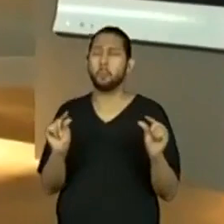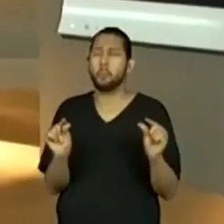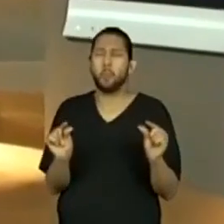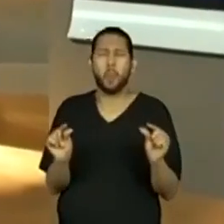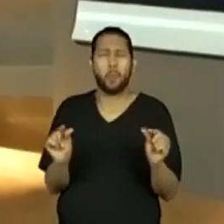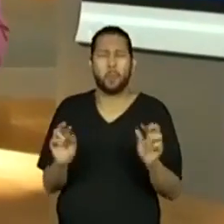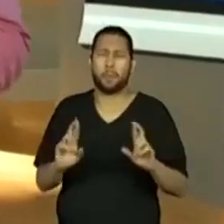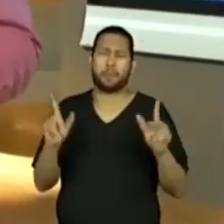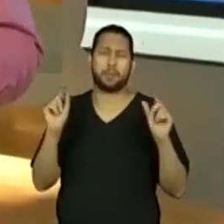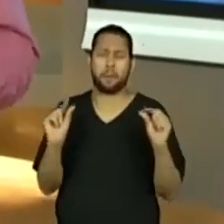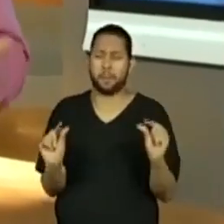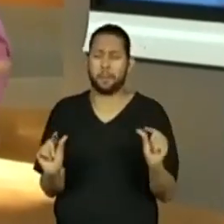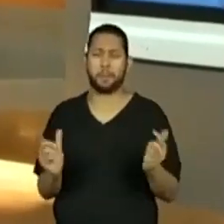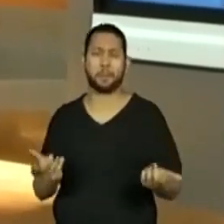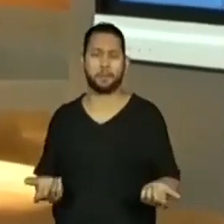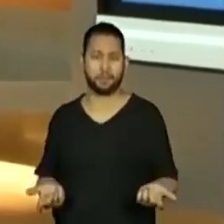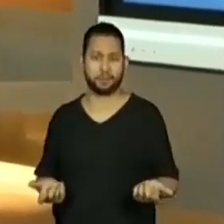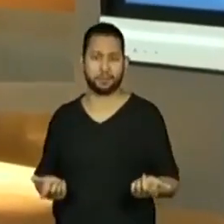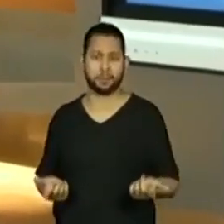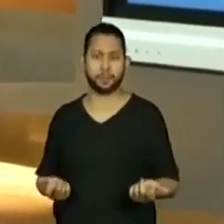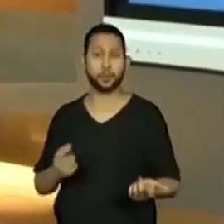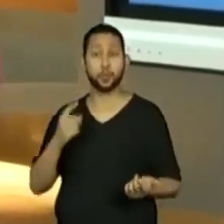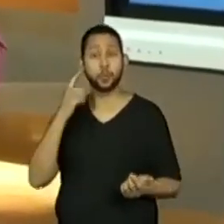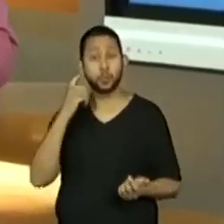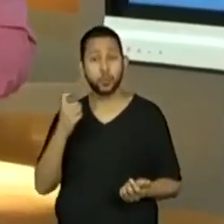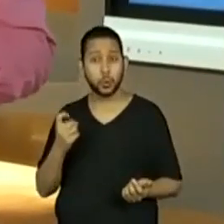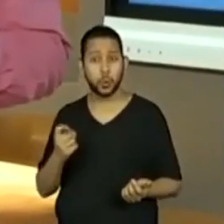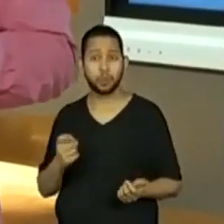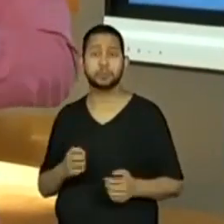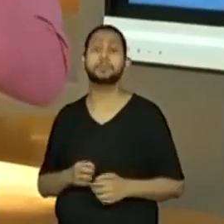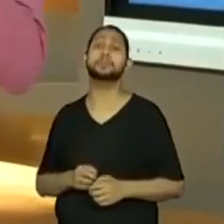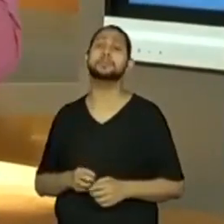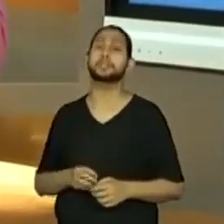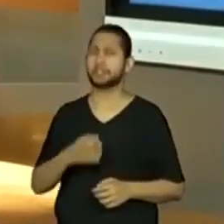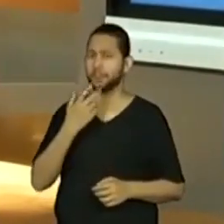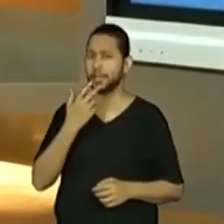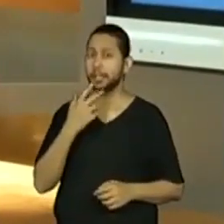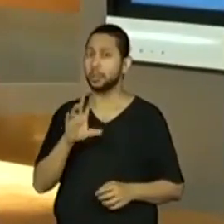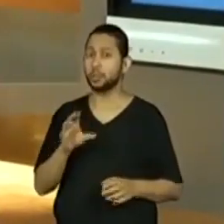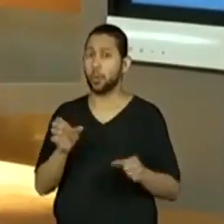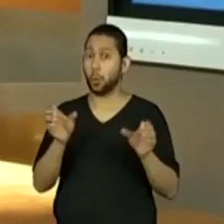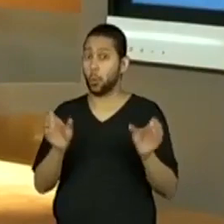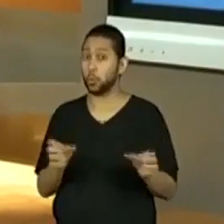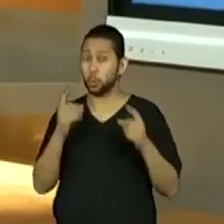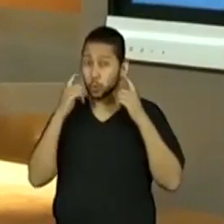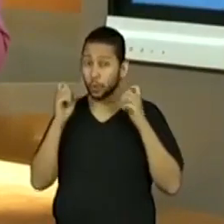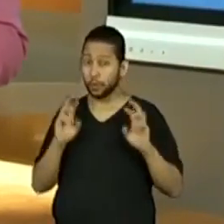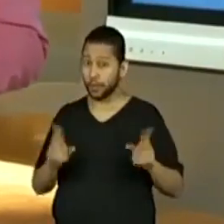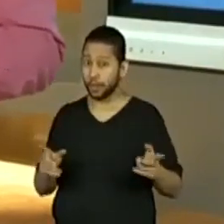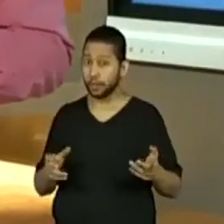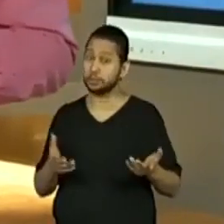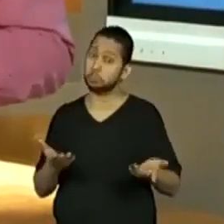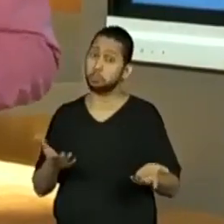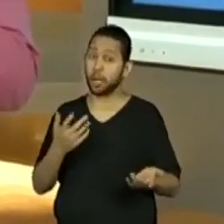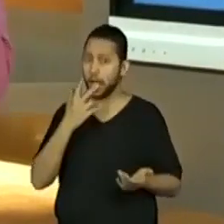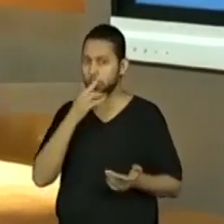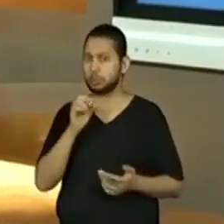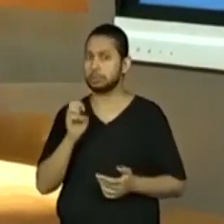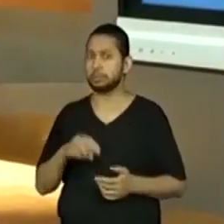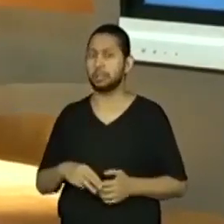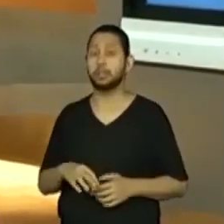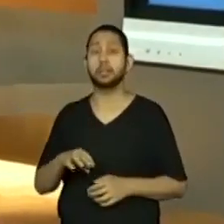diferentes, né? Então, são diferentes no som, Isabela. Você está falando que eles são diferentes no som, né?